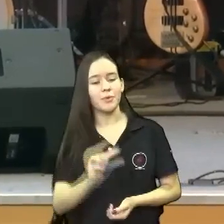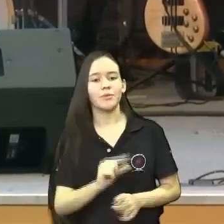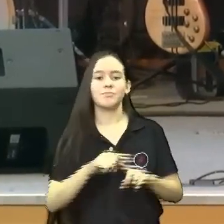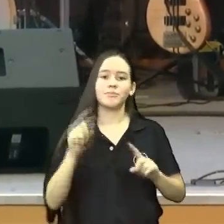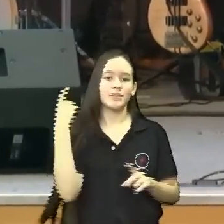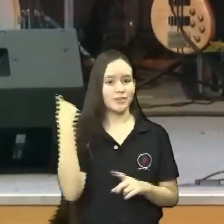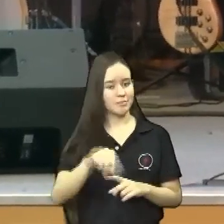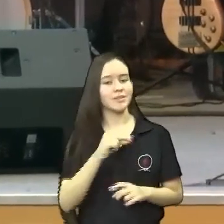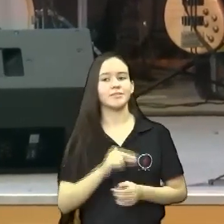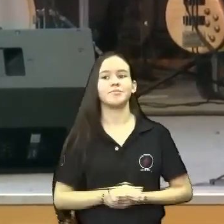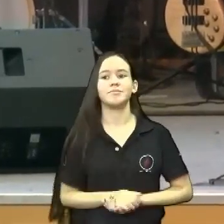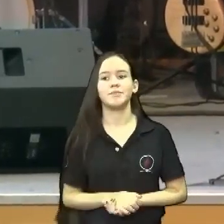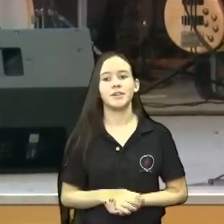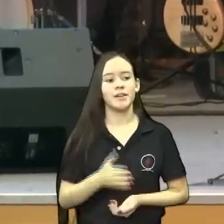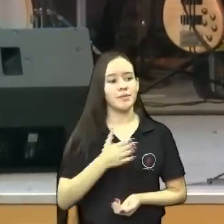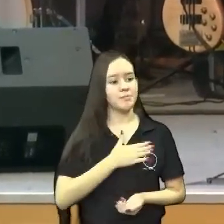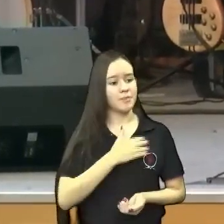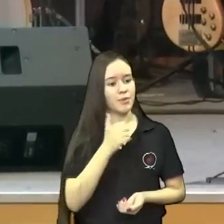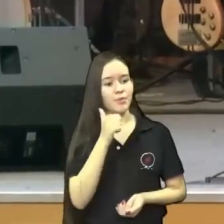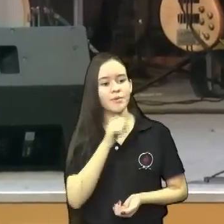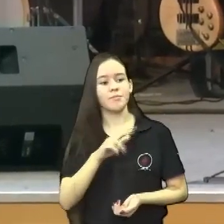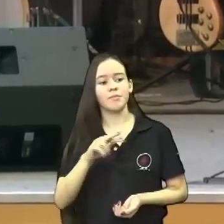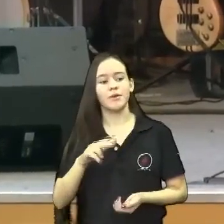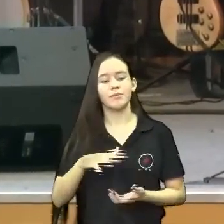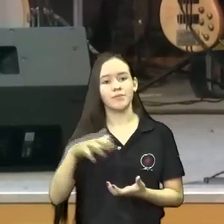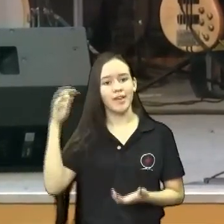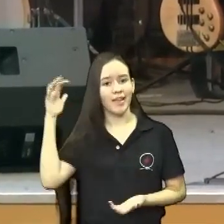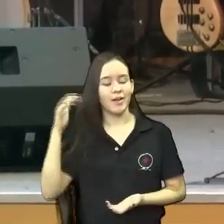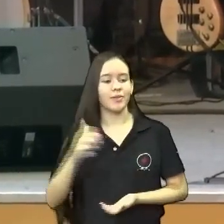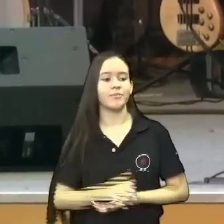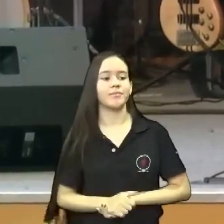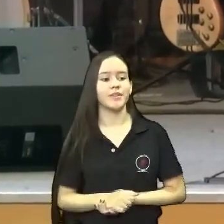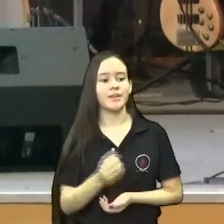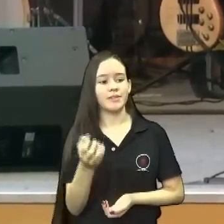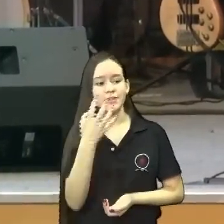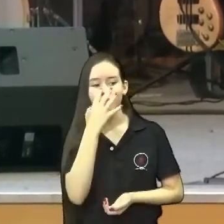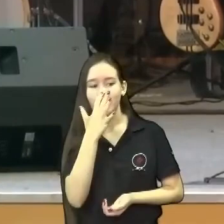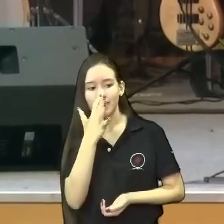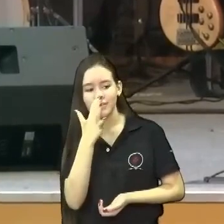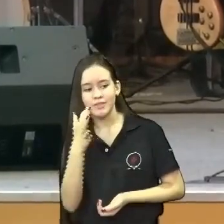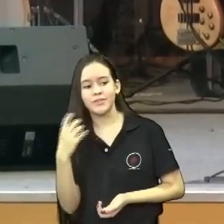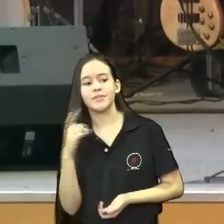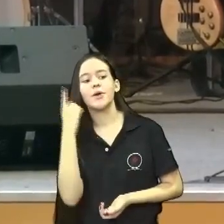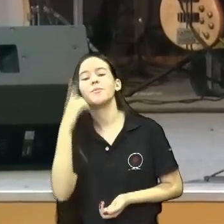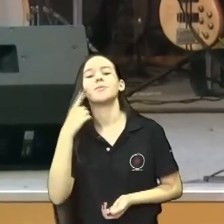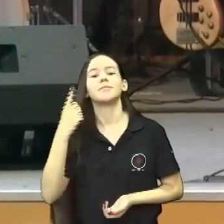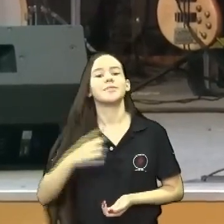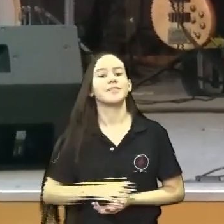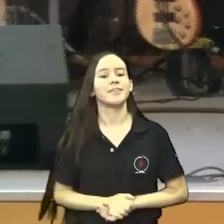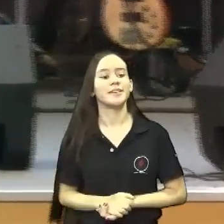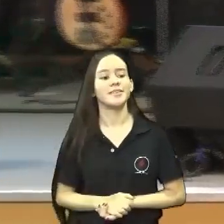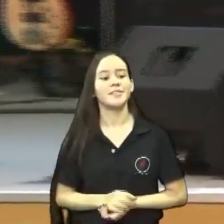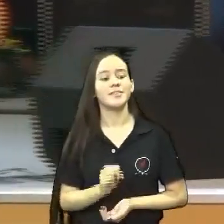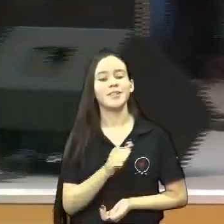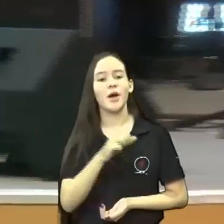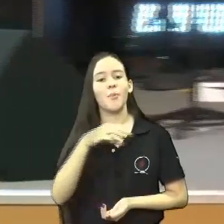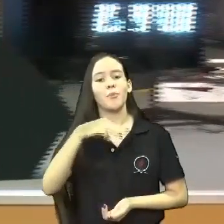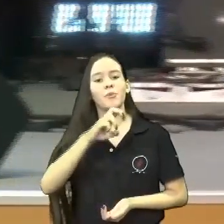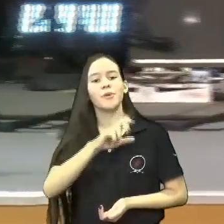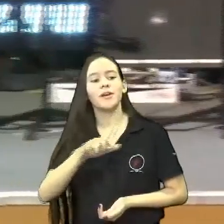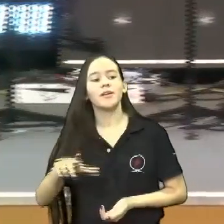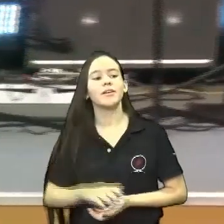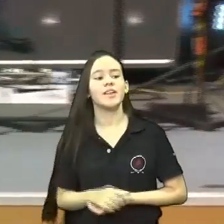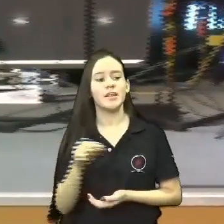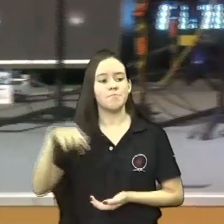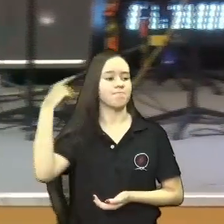meu irmão mais velho tá me assistindo Deputado Samuel Malafaia esse tomou pau